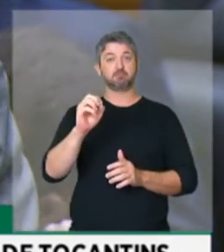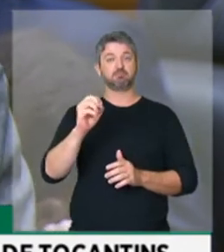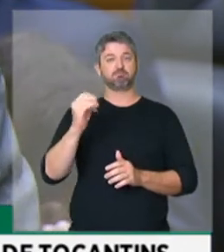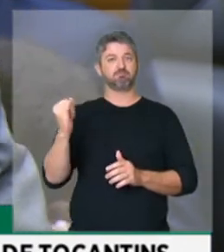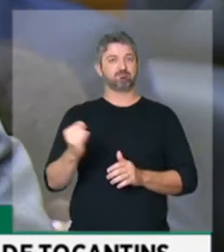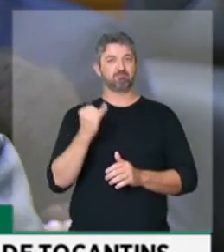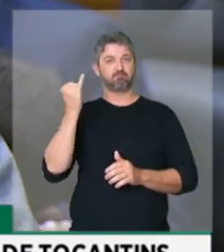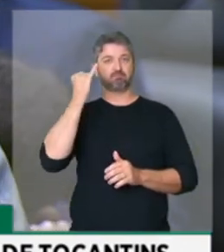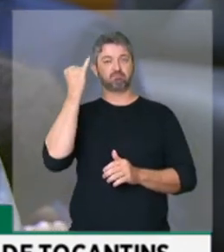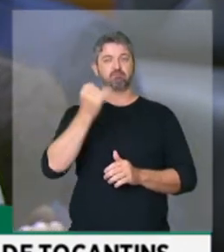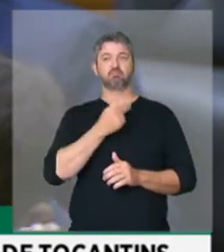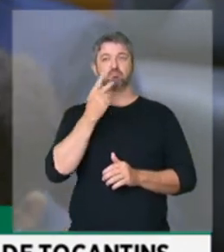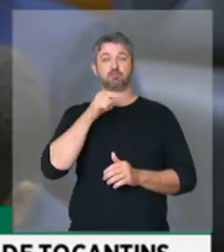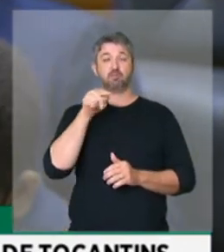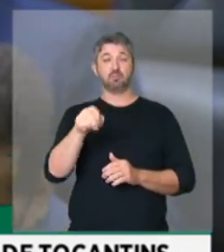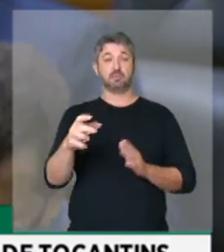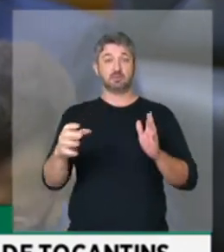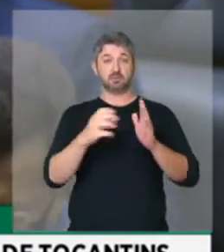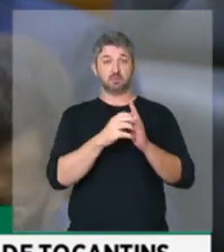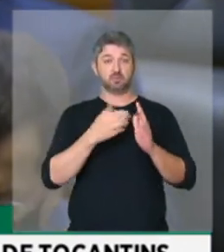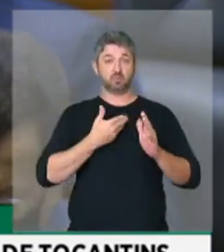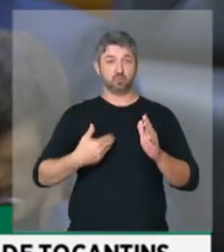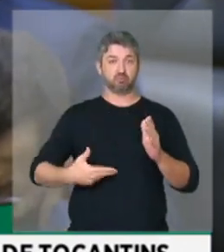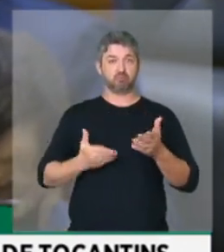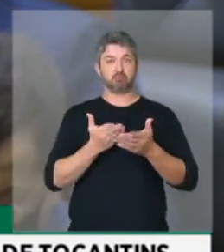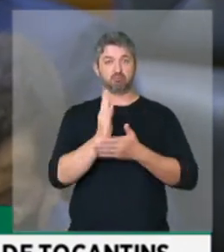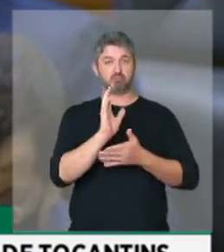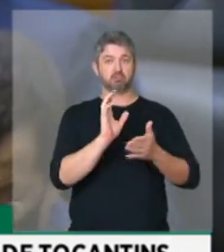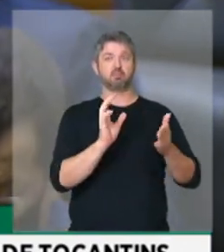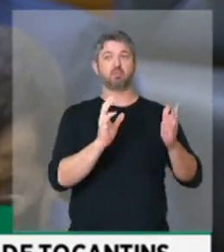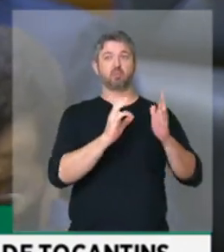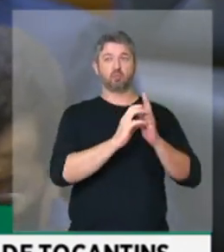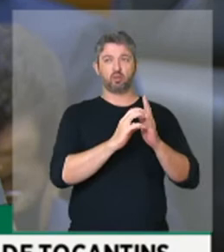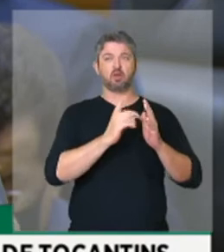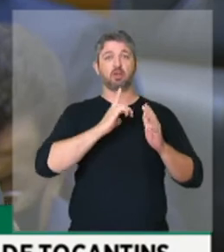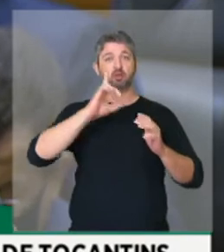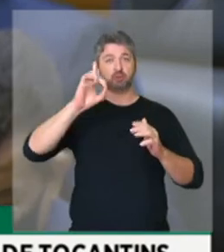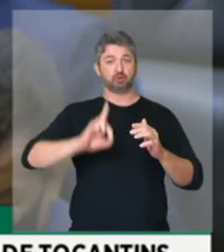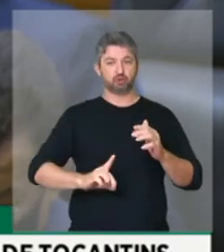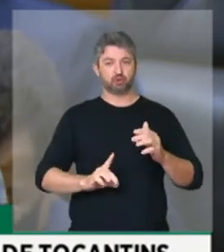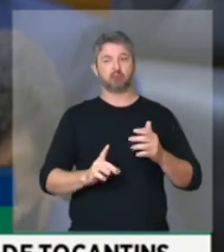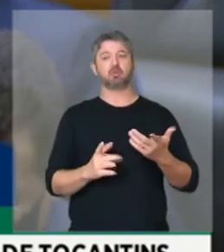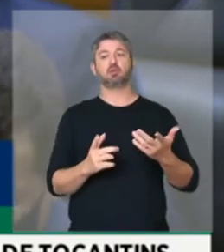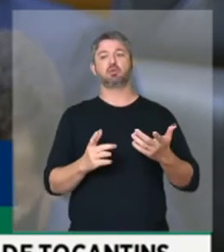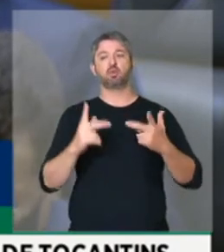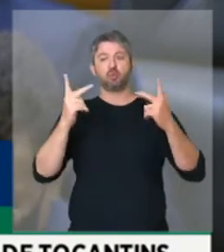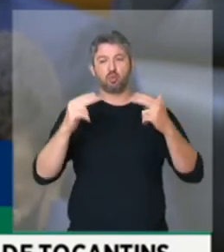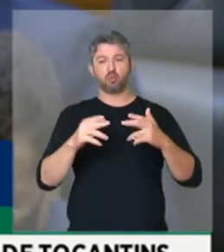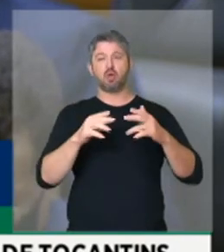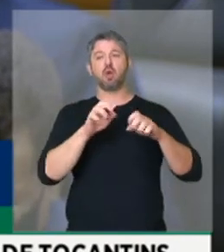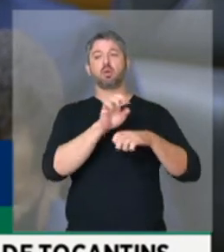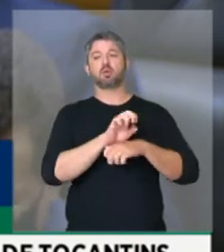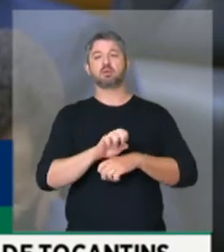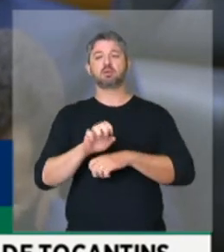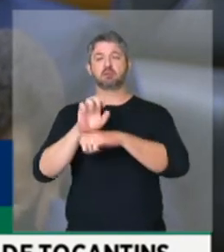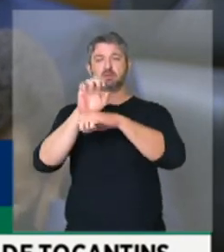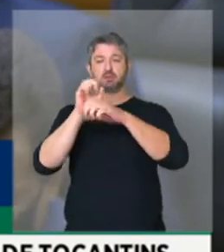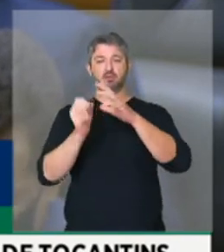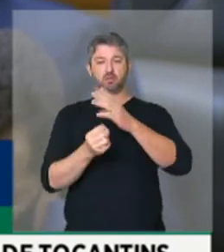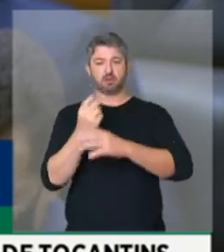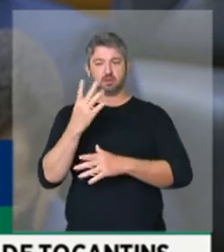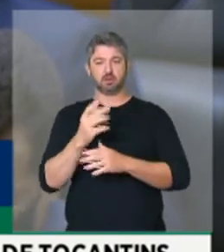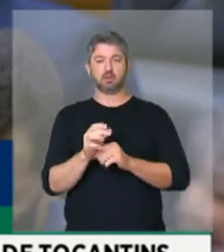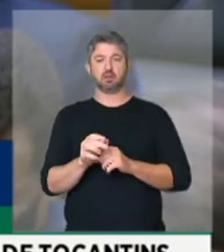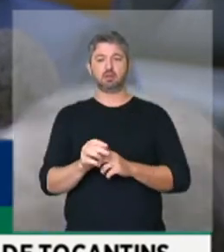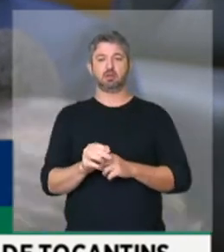consolidar que esses servidores que passaram em concurso tenham direito, como tiveram a maioria dos estados que foram criados, a